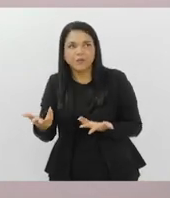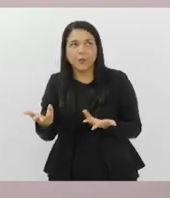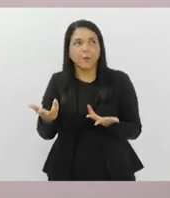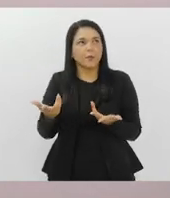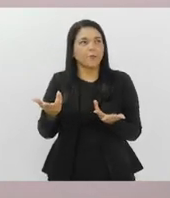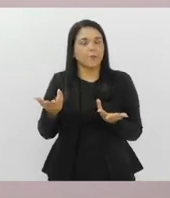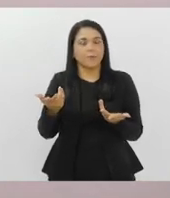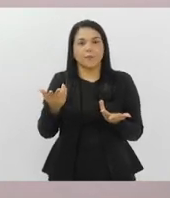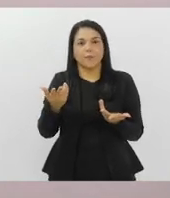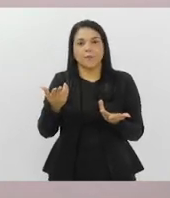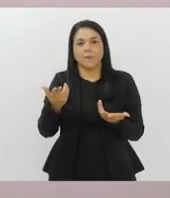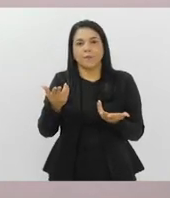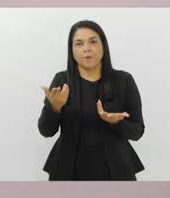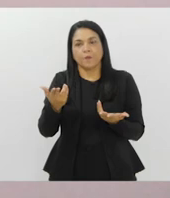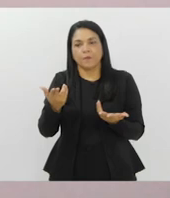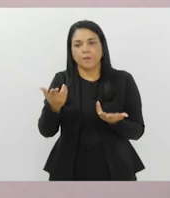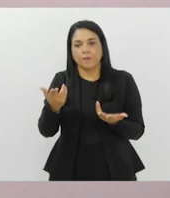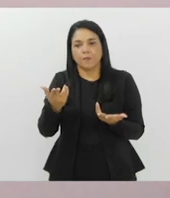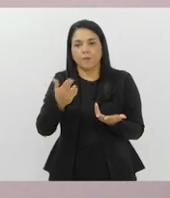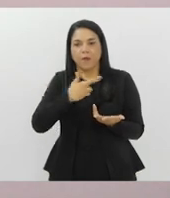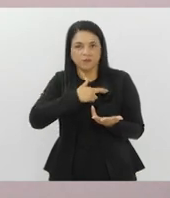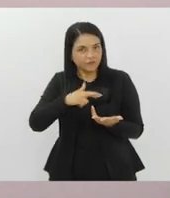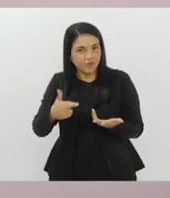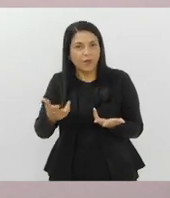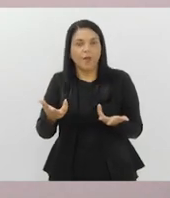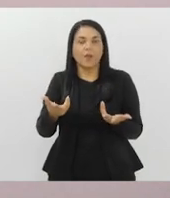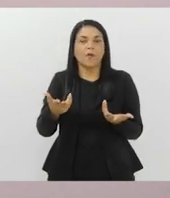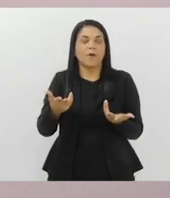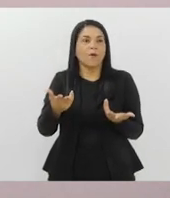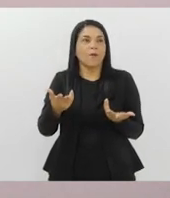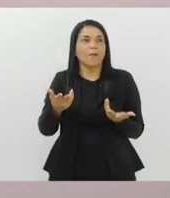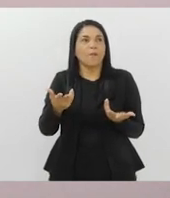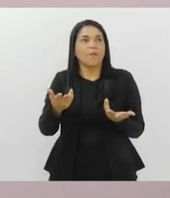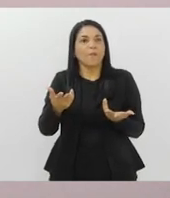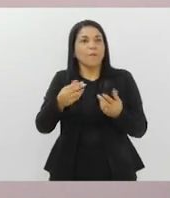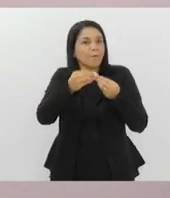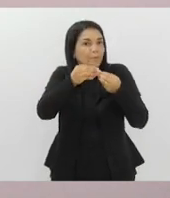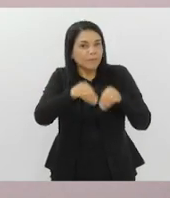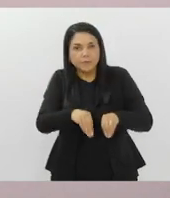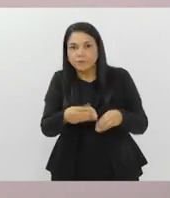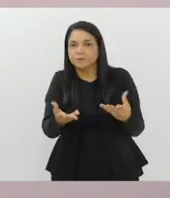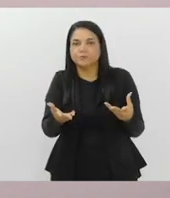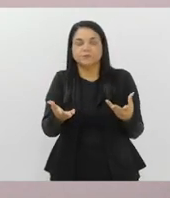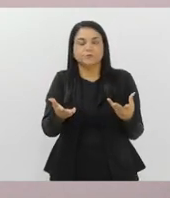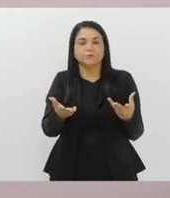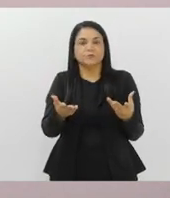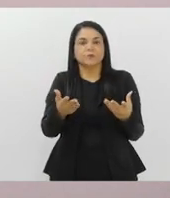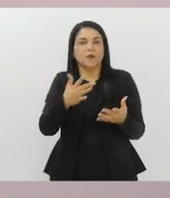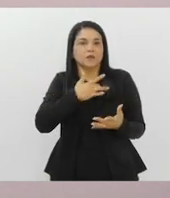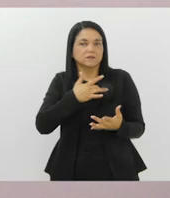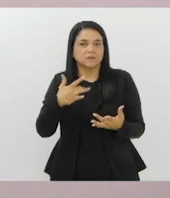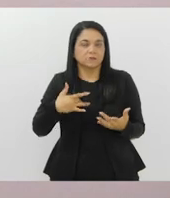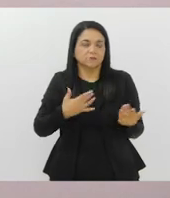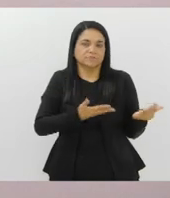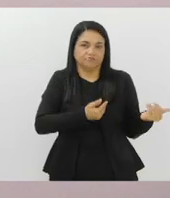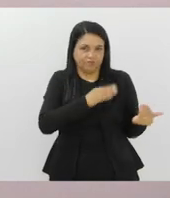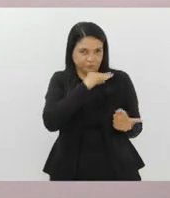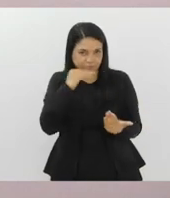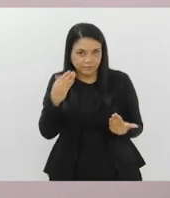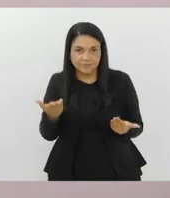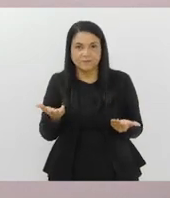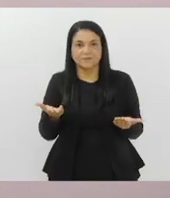religiosas, ou seja, lá quais foram, que prejudicam diretamente a saúde desse adolescente